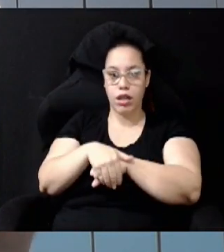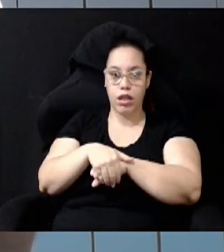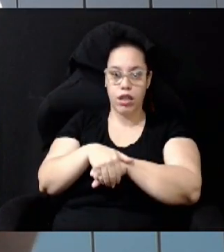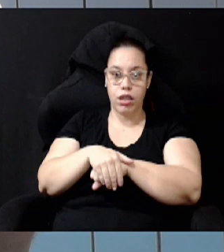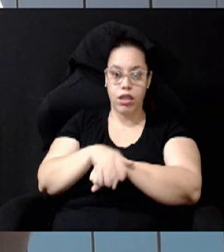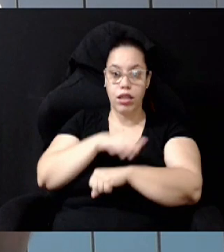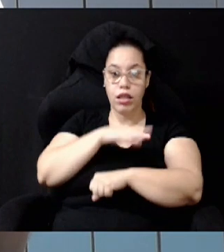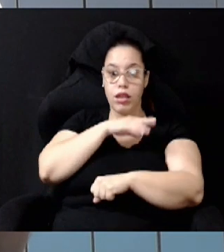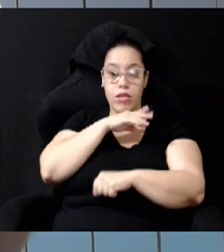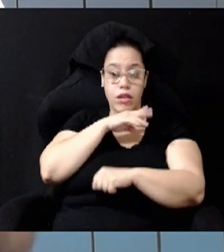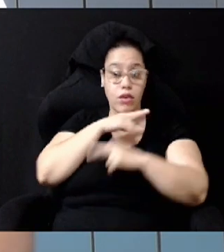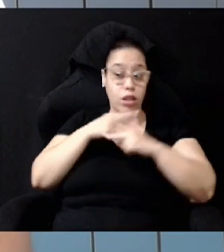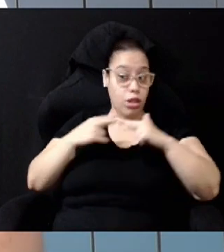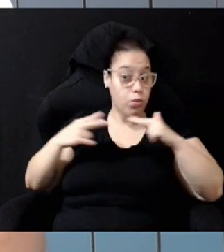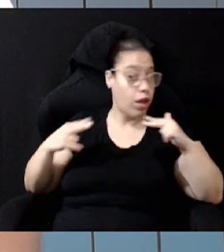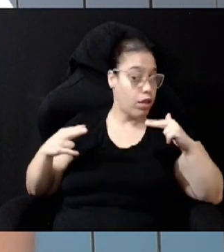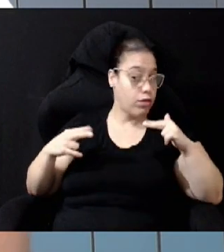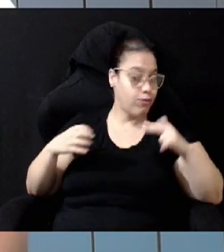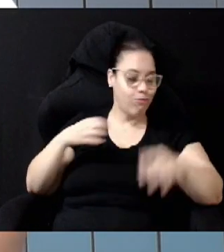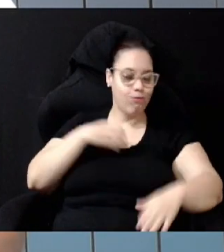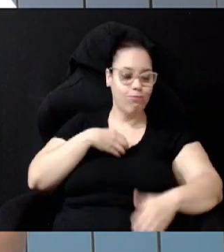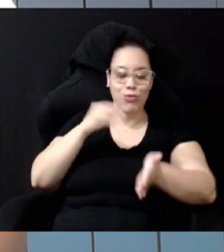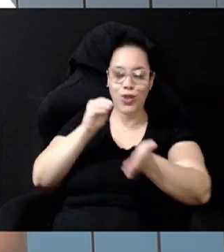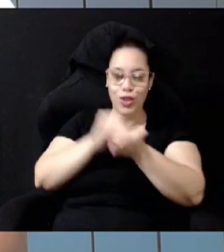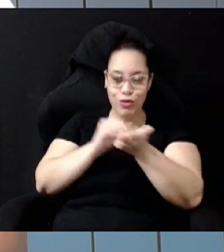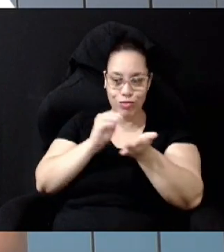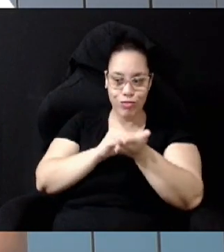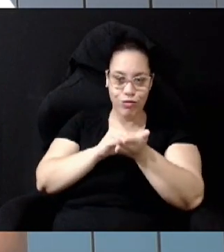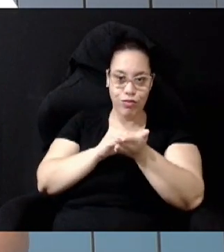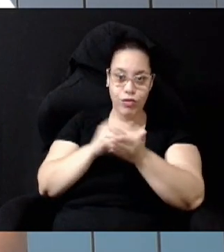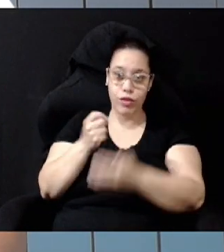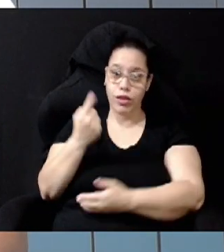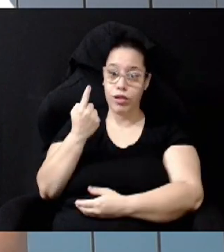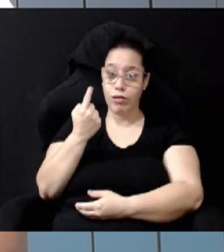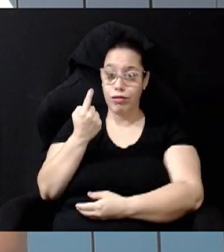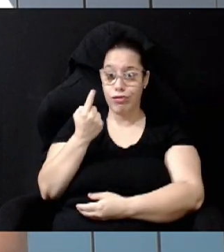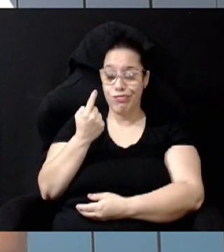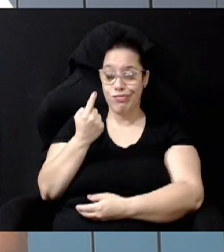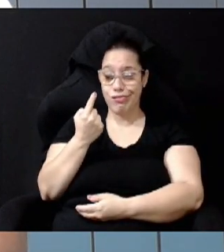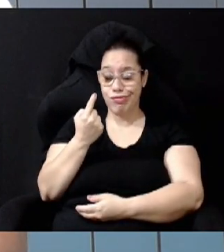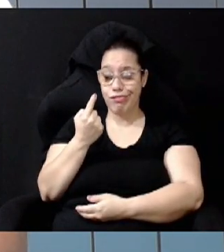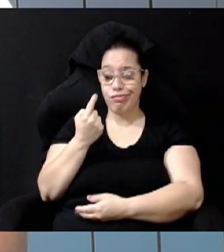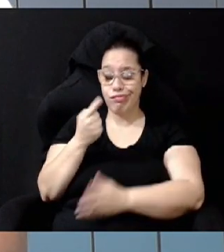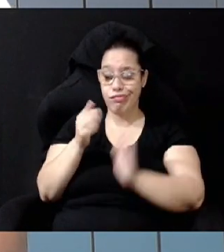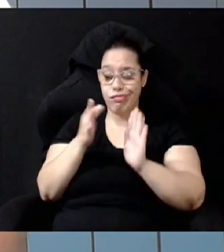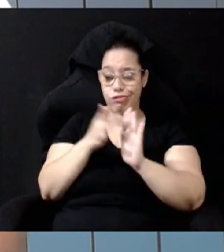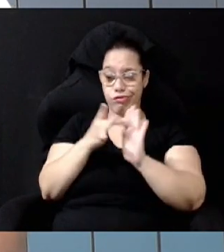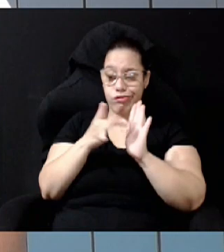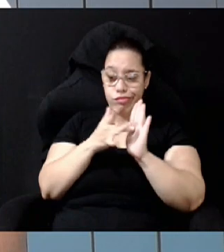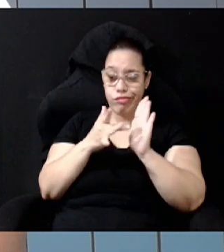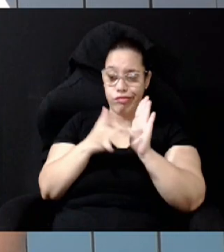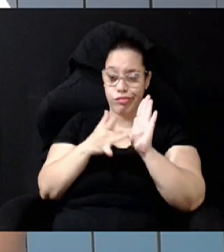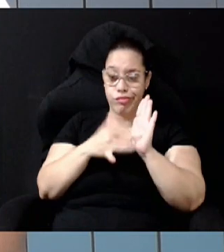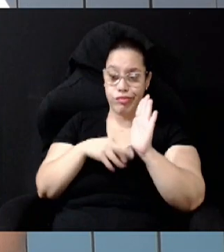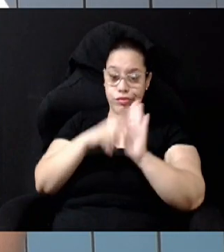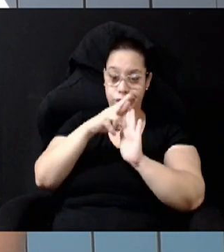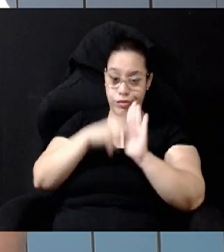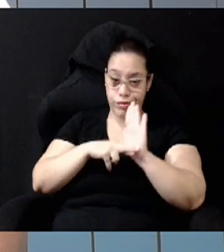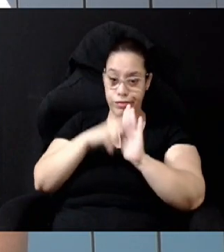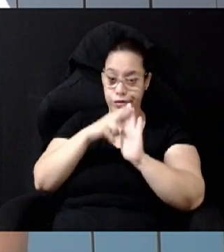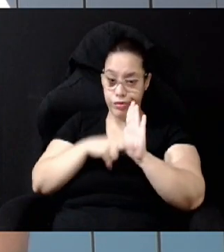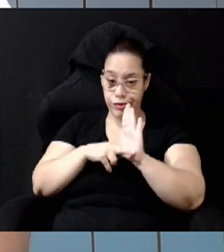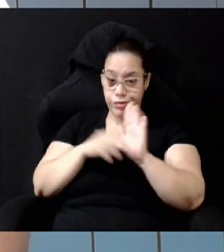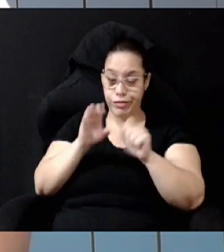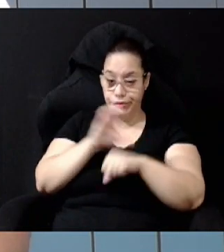Isso eu sinto muita falta, e esse foi um dos itens que nós colocamos no relatório, quando da comissão de